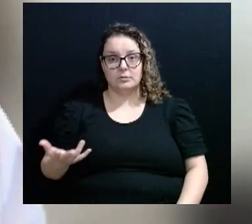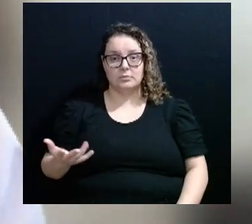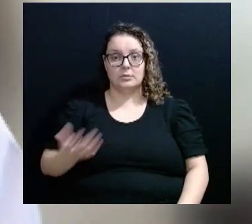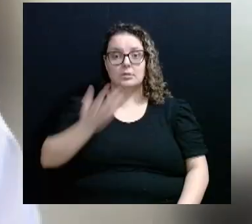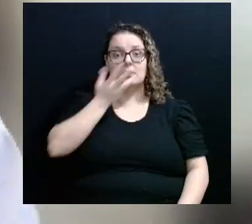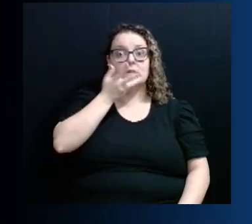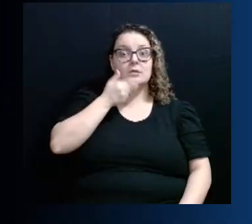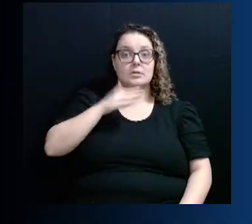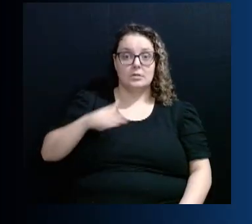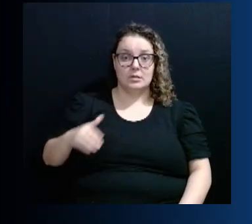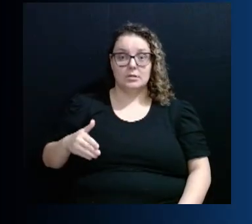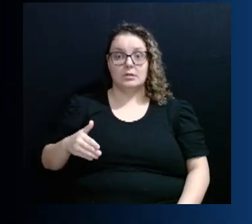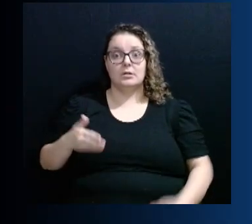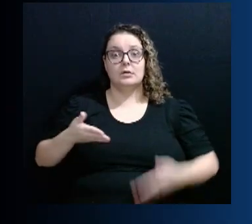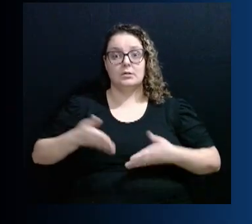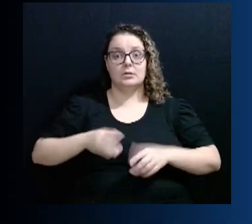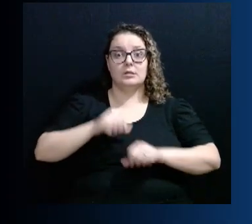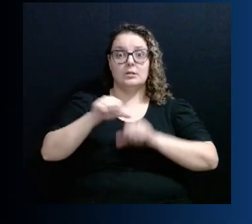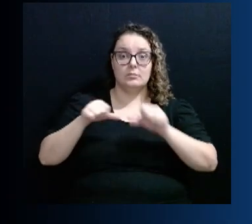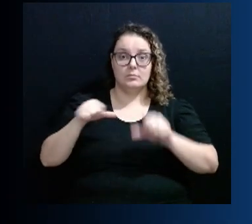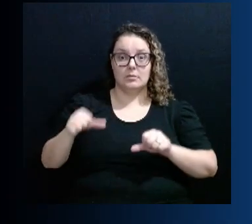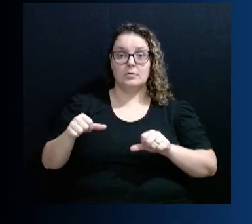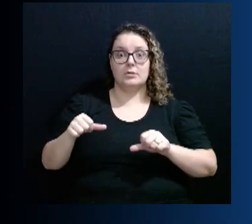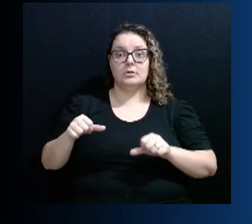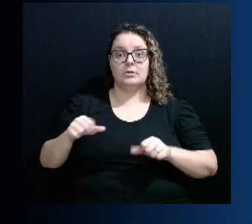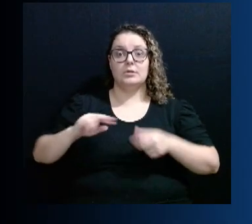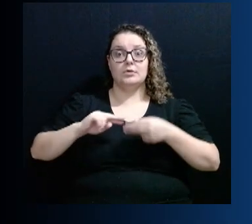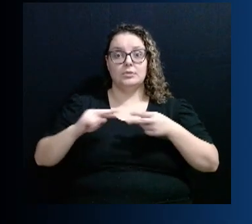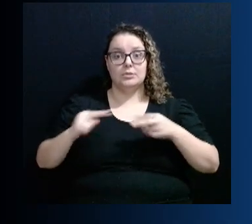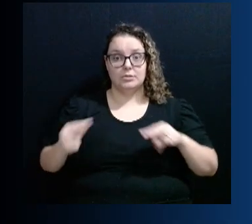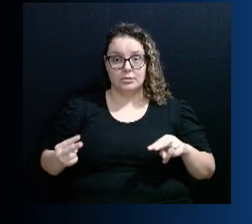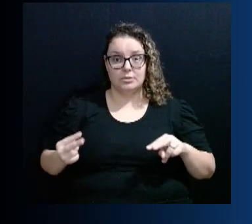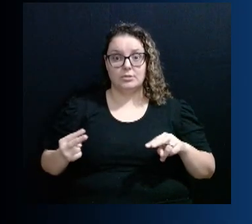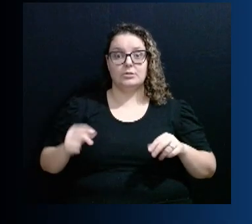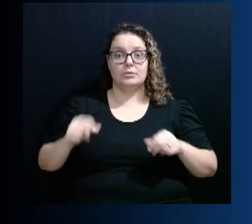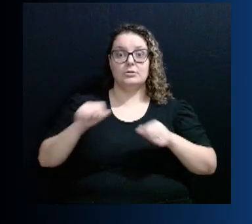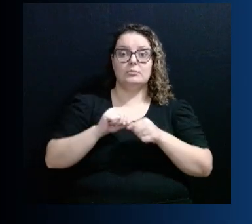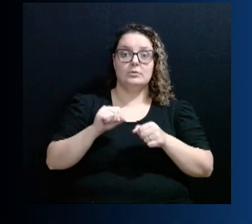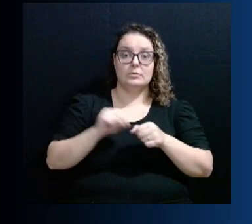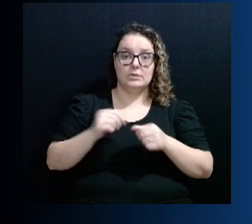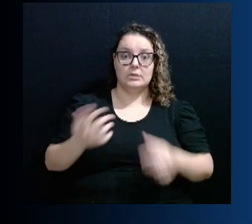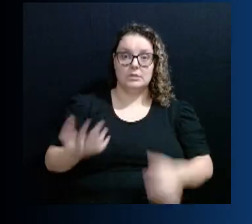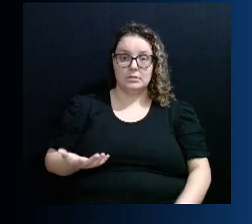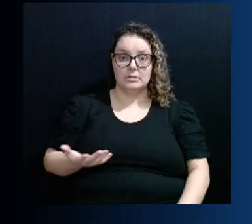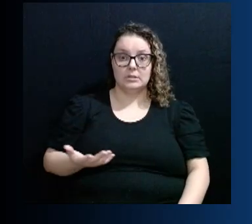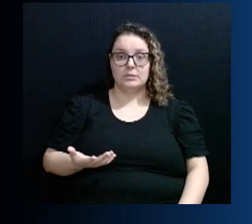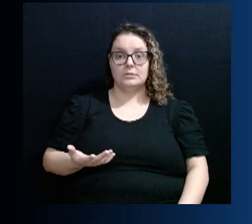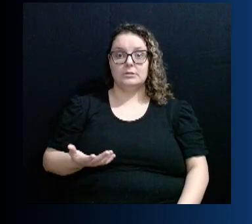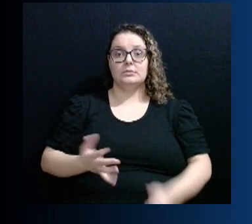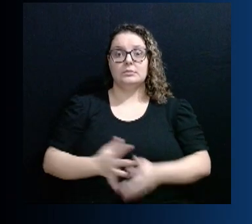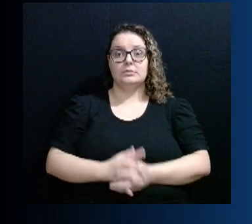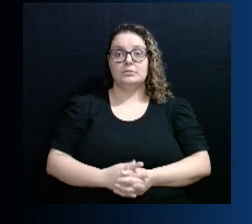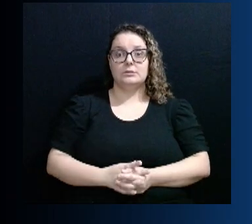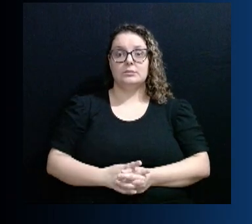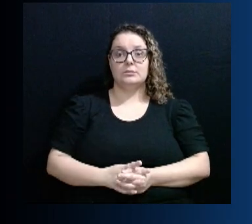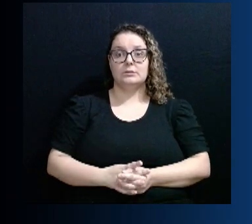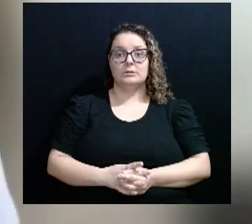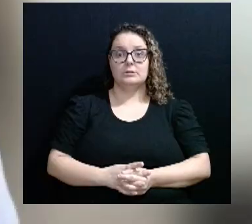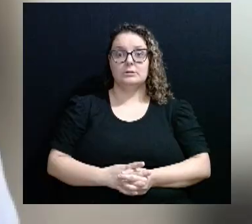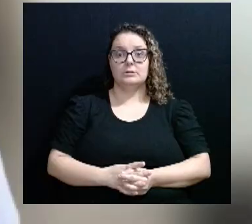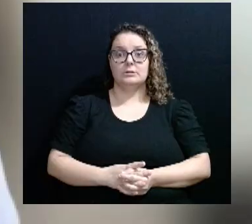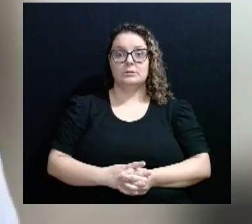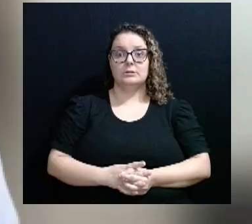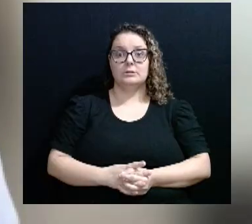genéticas, que a criança nasce com uma alteração genética que vai levar